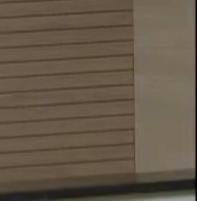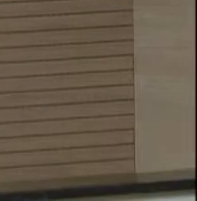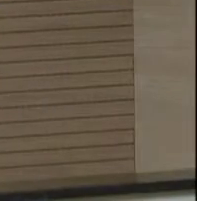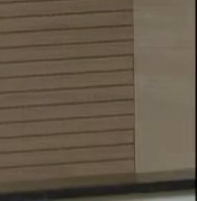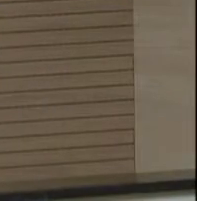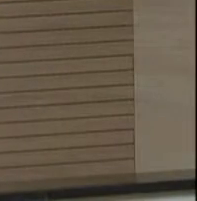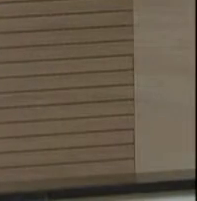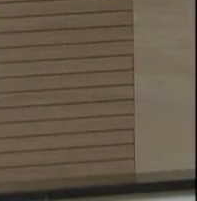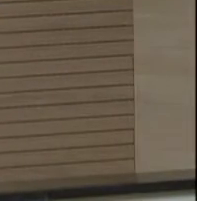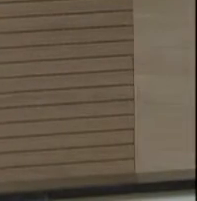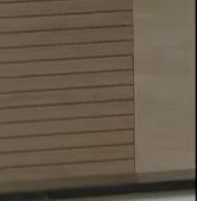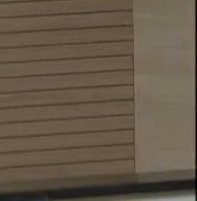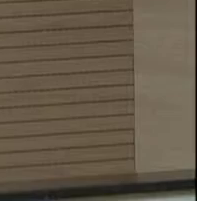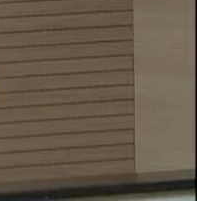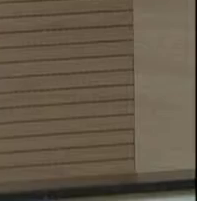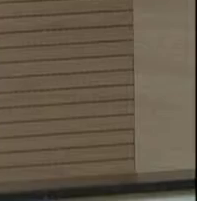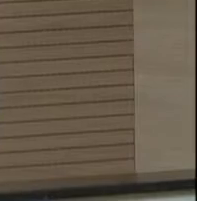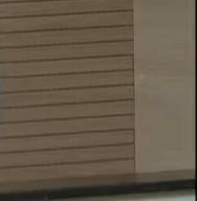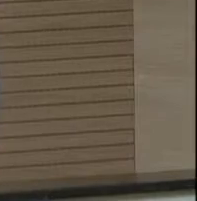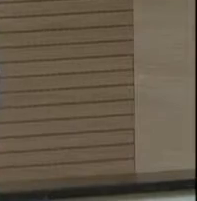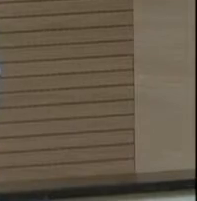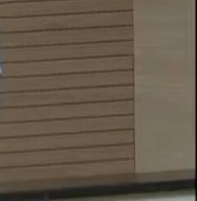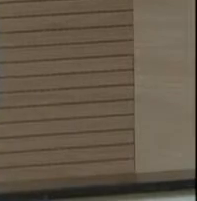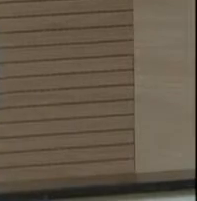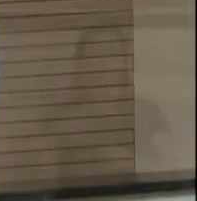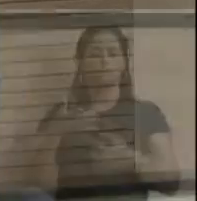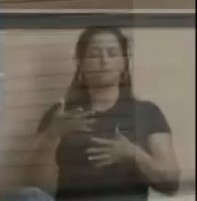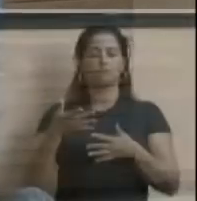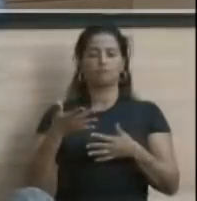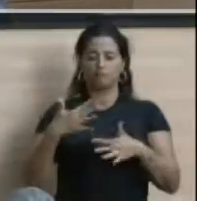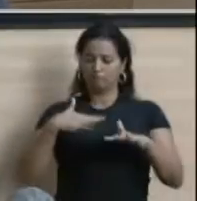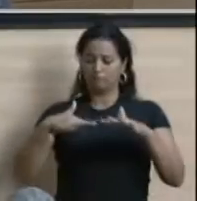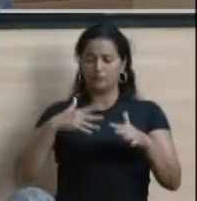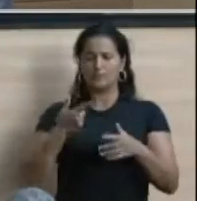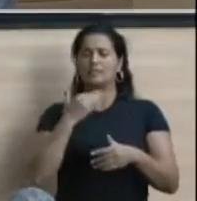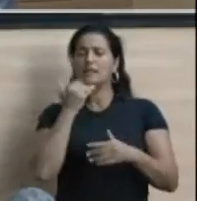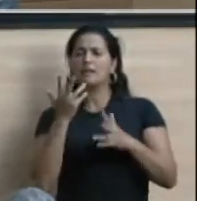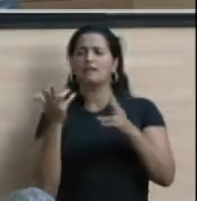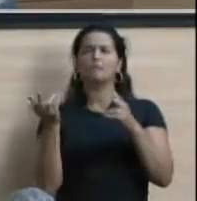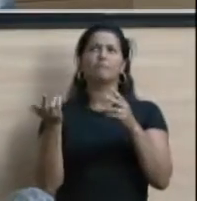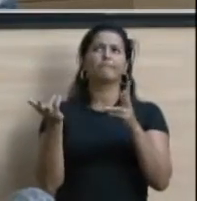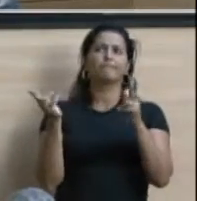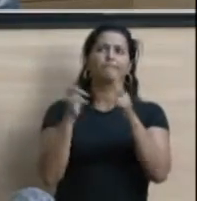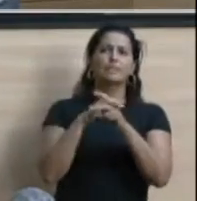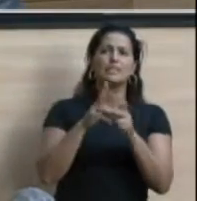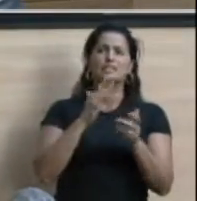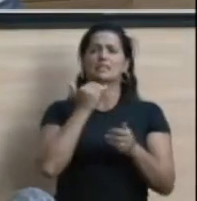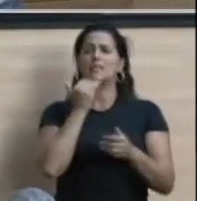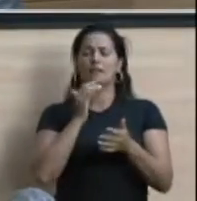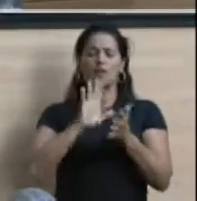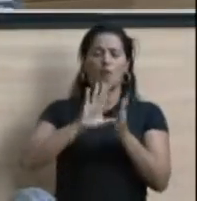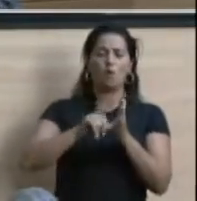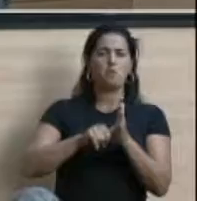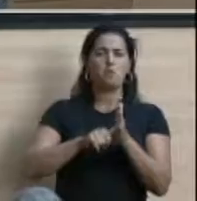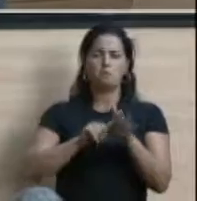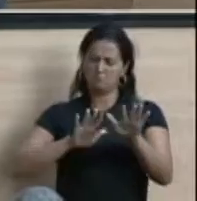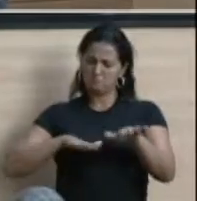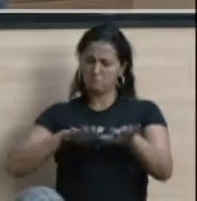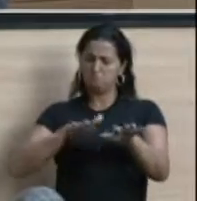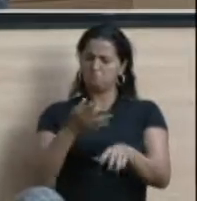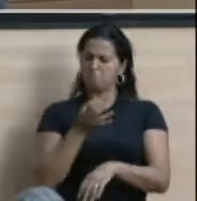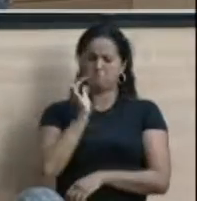especial eu creio que essa marcha sem movimentação sem brigas sem roubos então acho que haja o